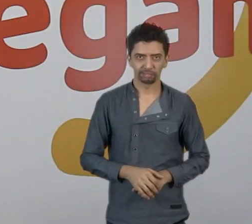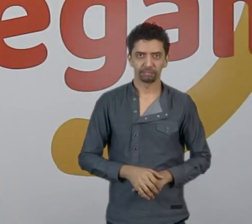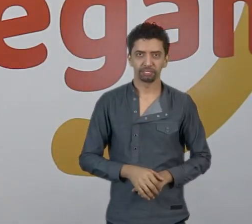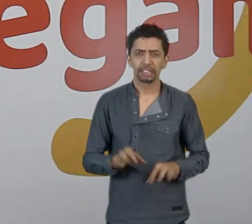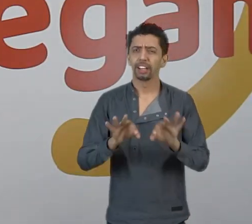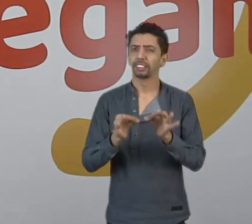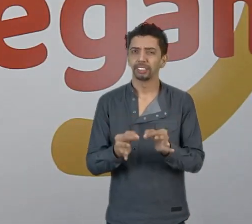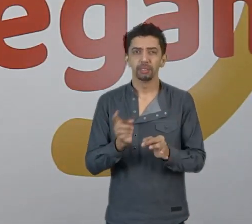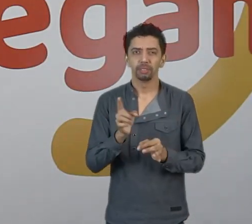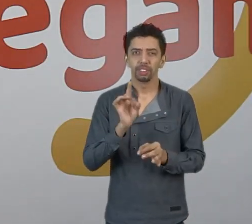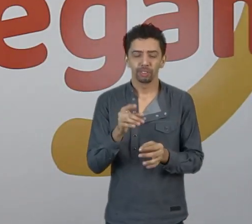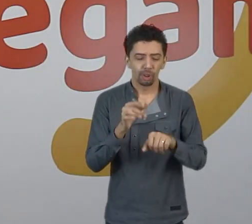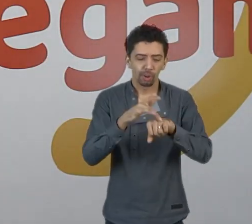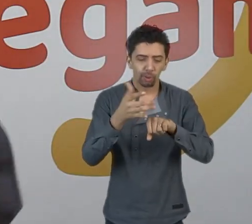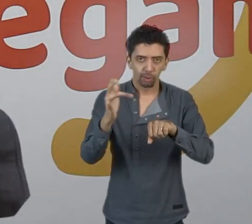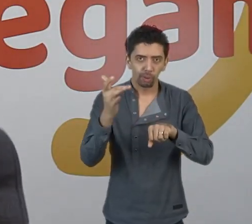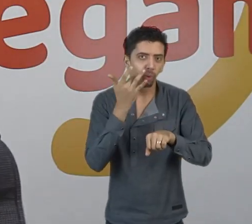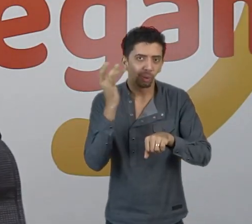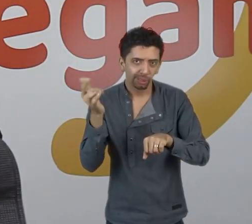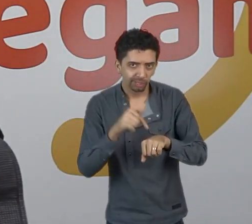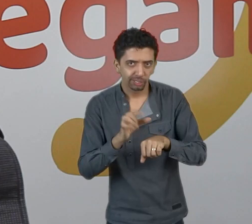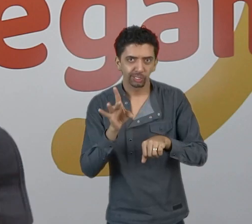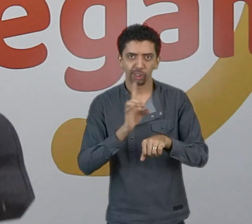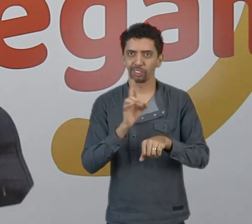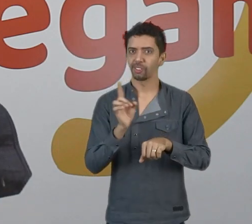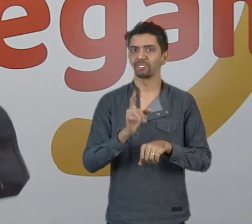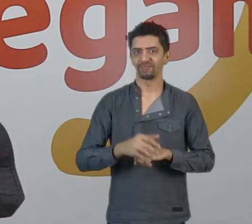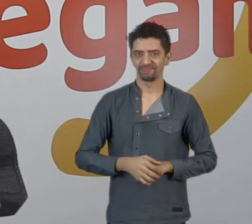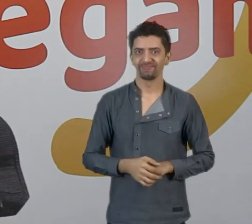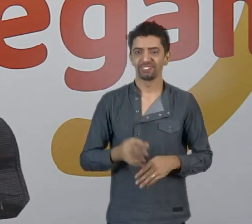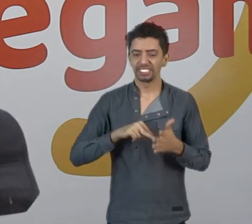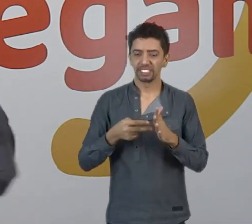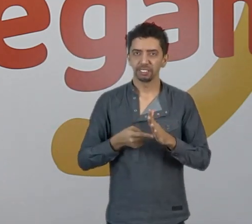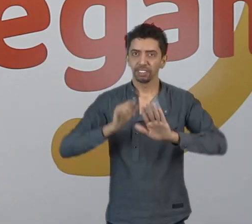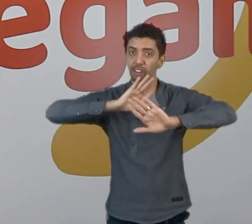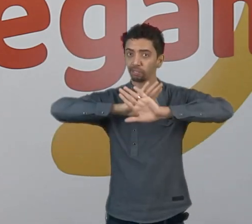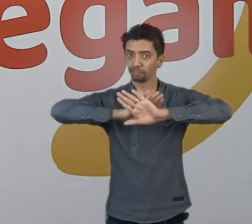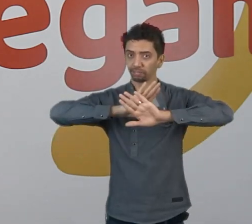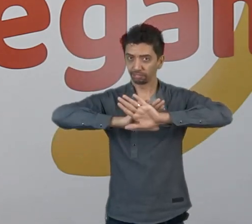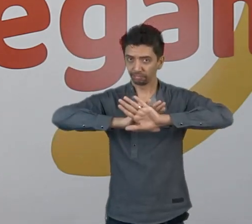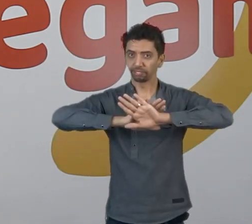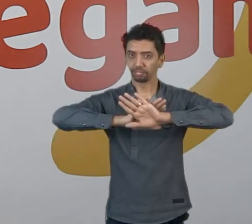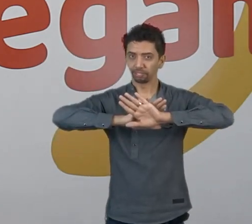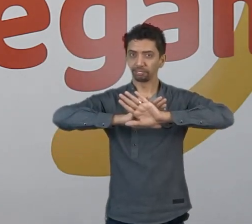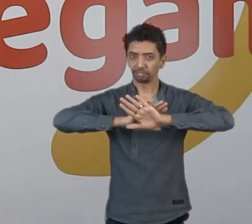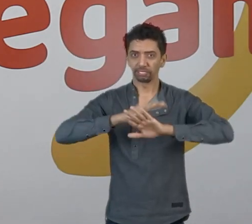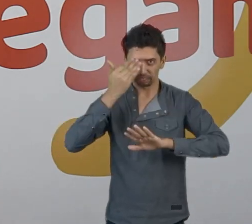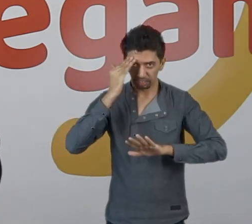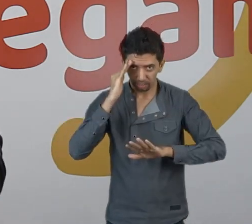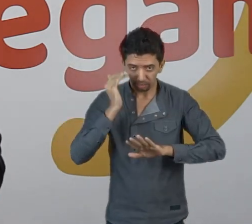porque eu trouxe esse tema quanto vale a sua aliança é simples não é só o ouro que ela está aqui